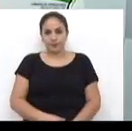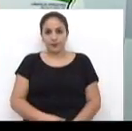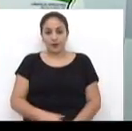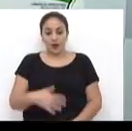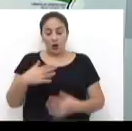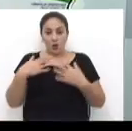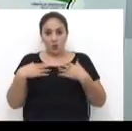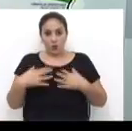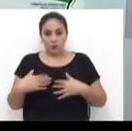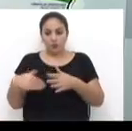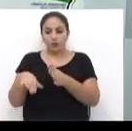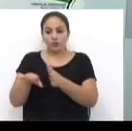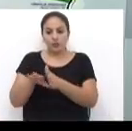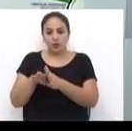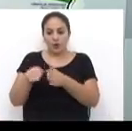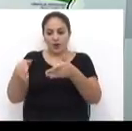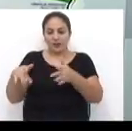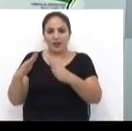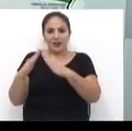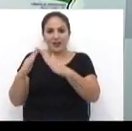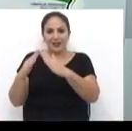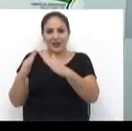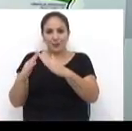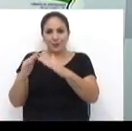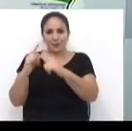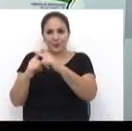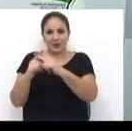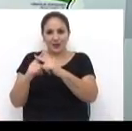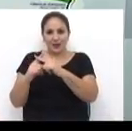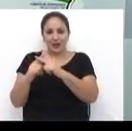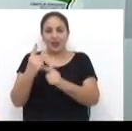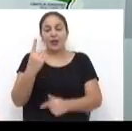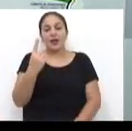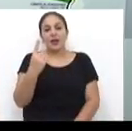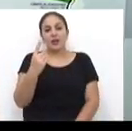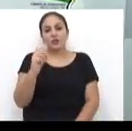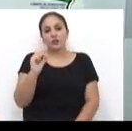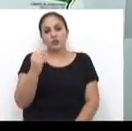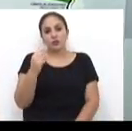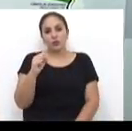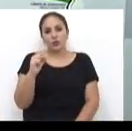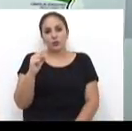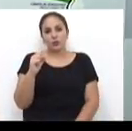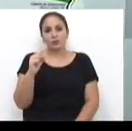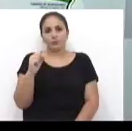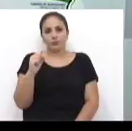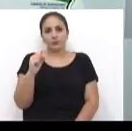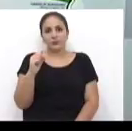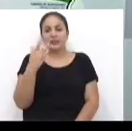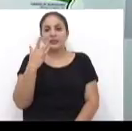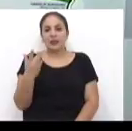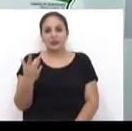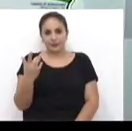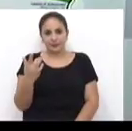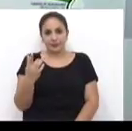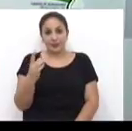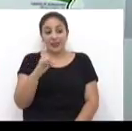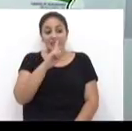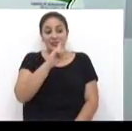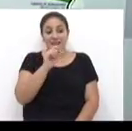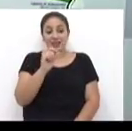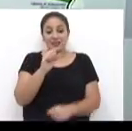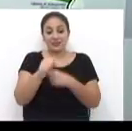do seu falecimento. O corpo chega à capela às 18 horas, quase 10